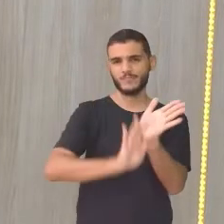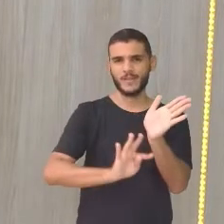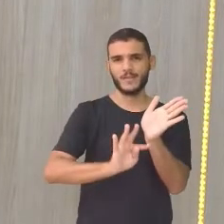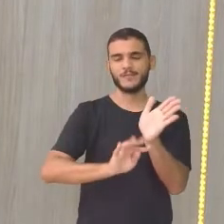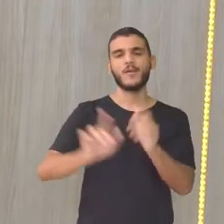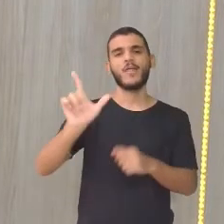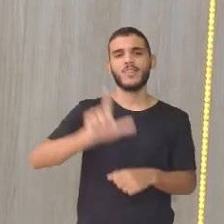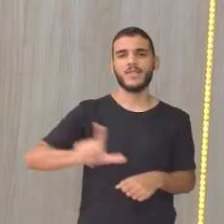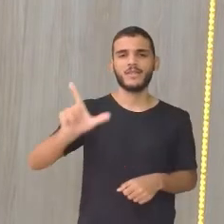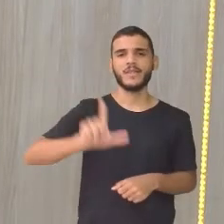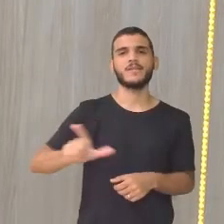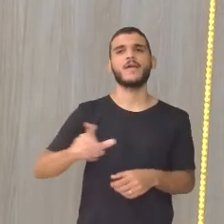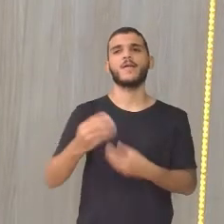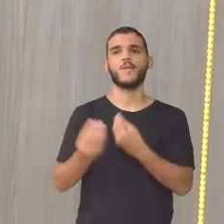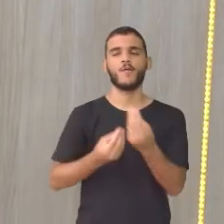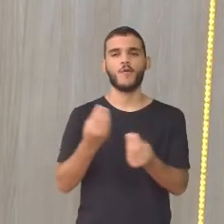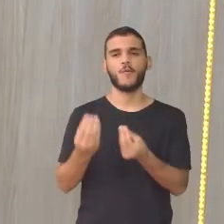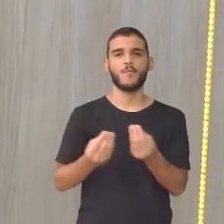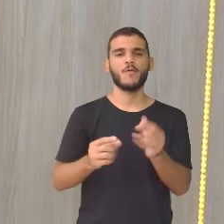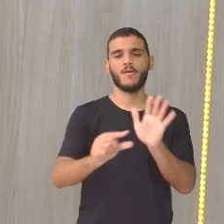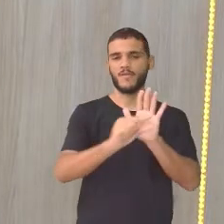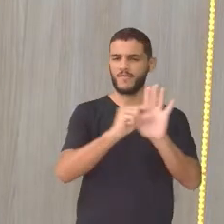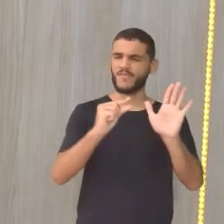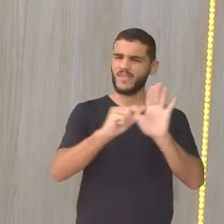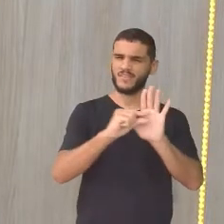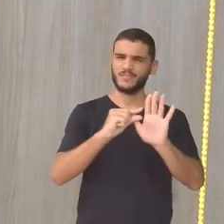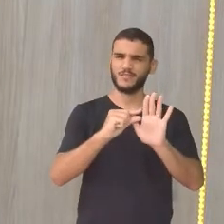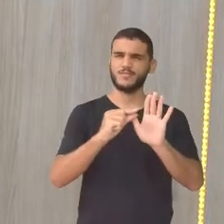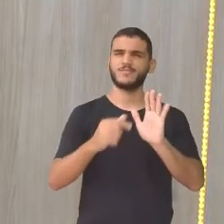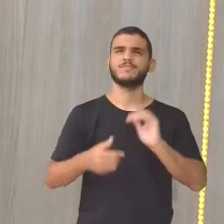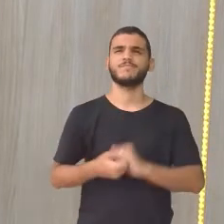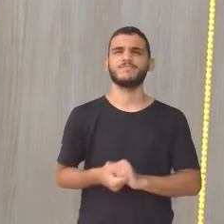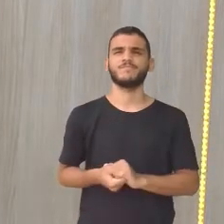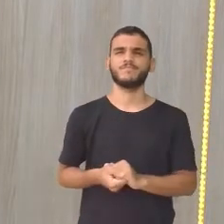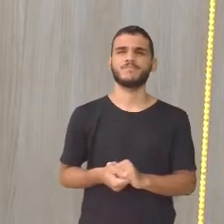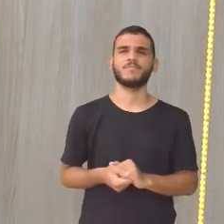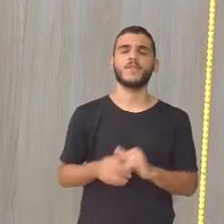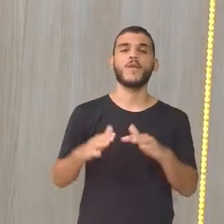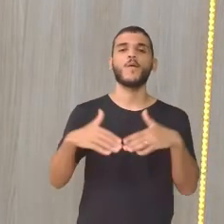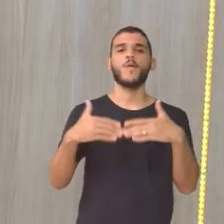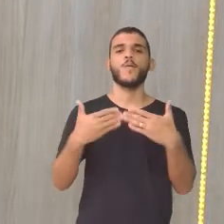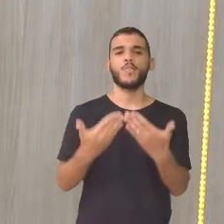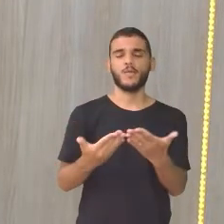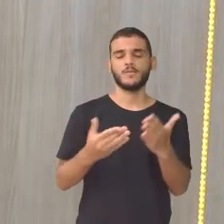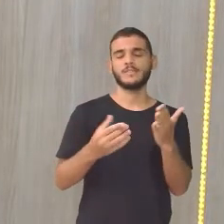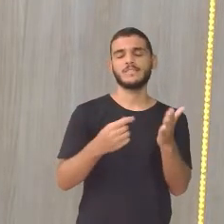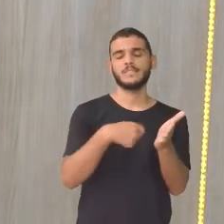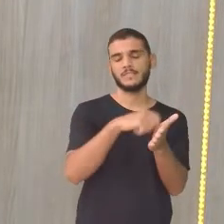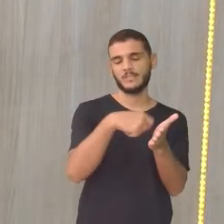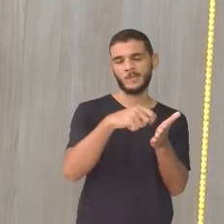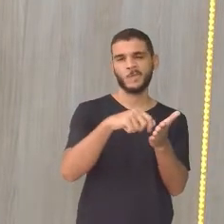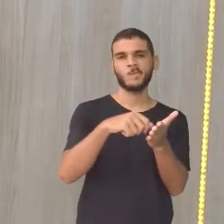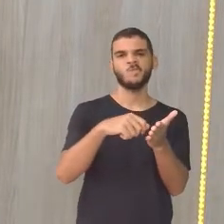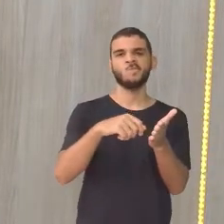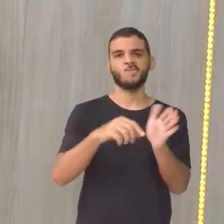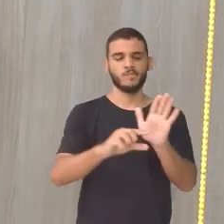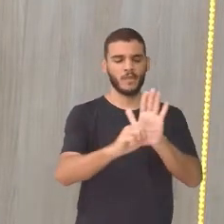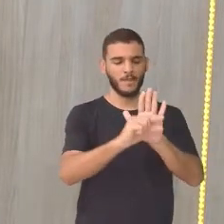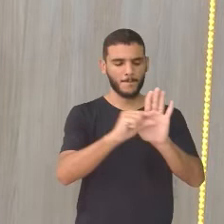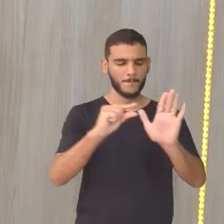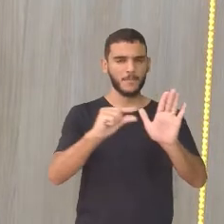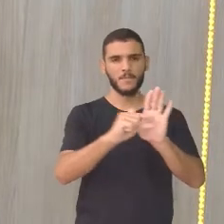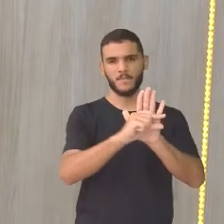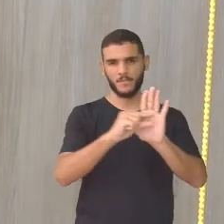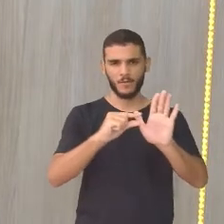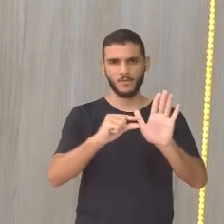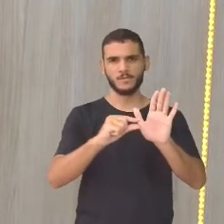Quando escrevemos em prosa, nós enchemos a linha do caderno até o fim, antes